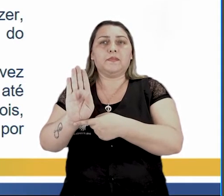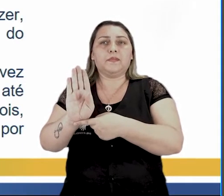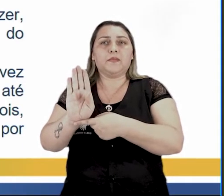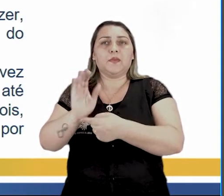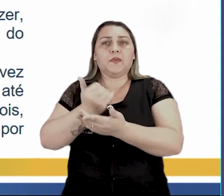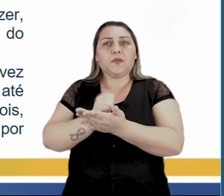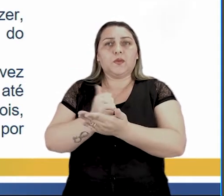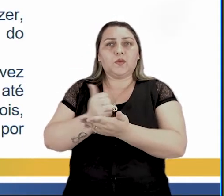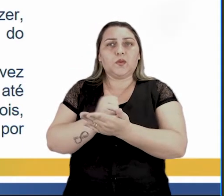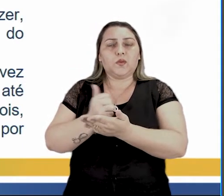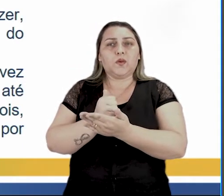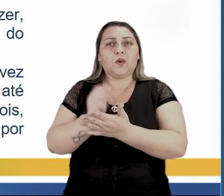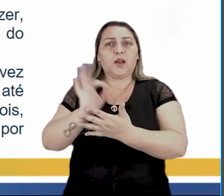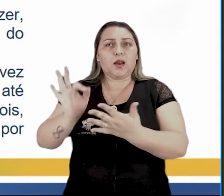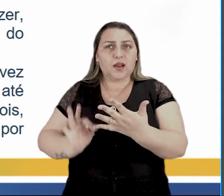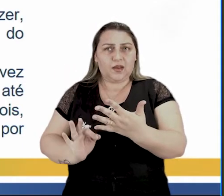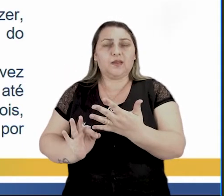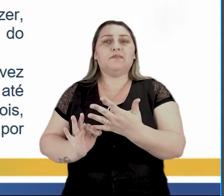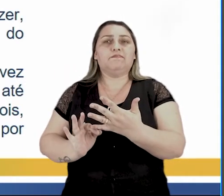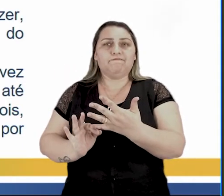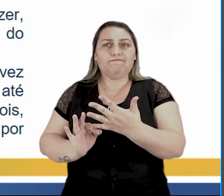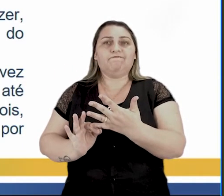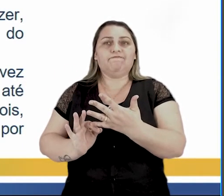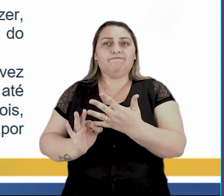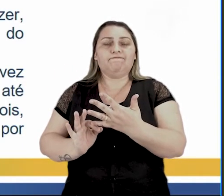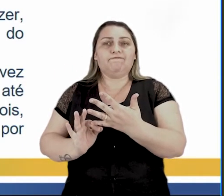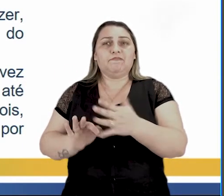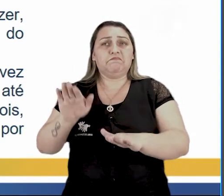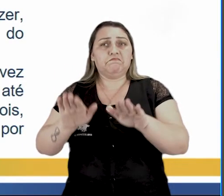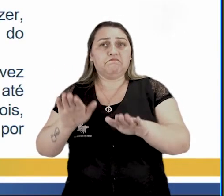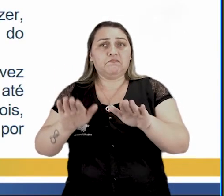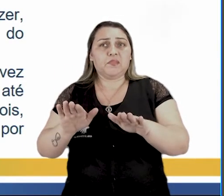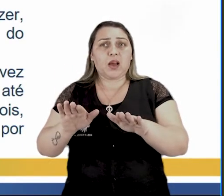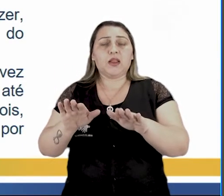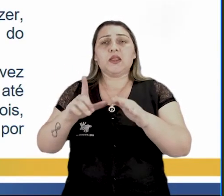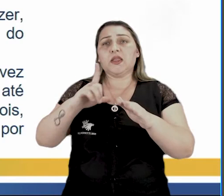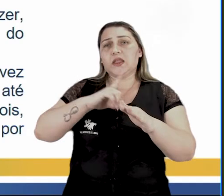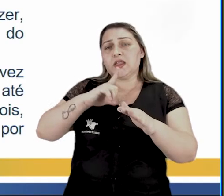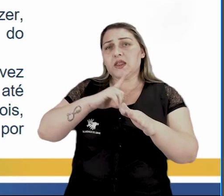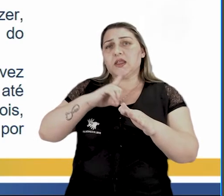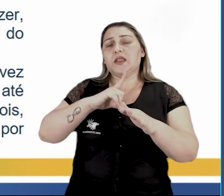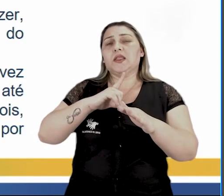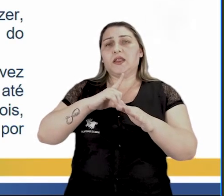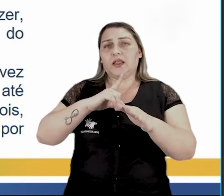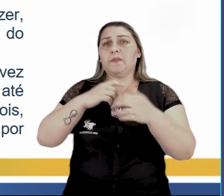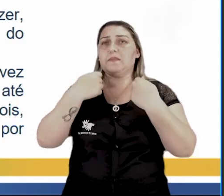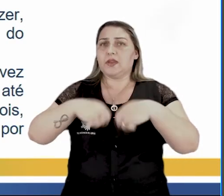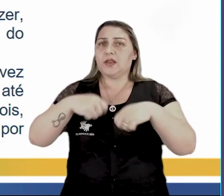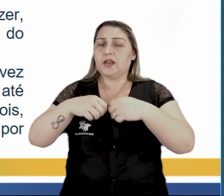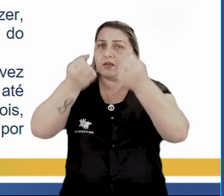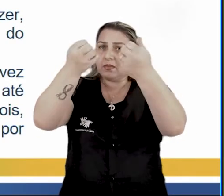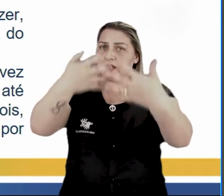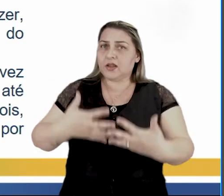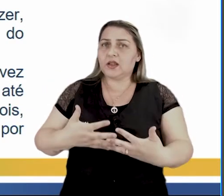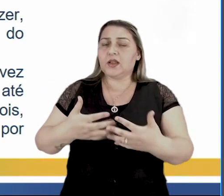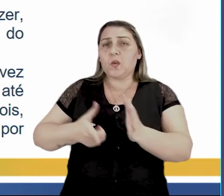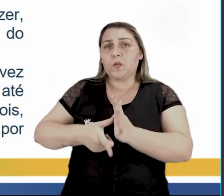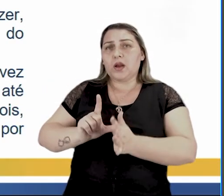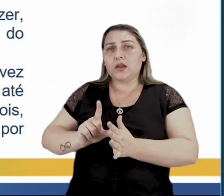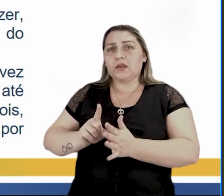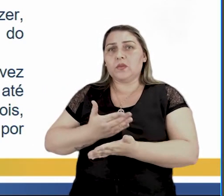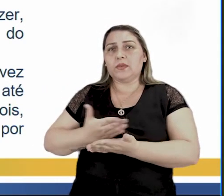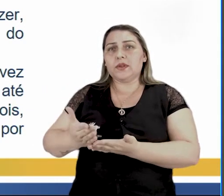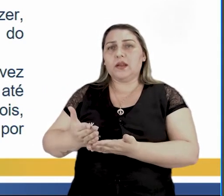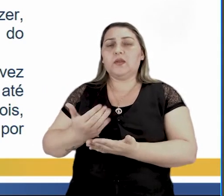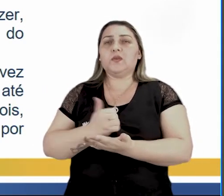O jogo é um elemento intrinsecamente relevante, isto é, possui significado que prescinde da explicação exterior.